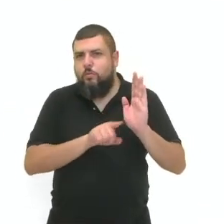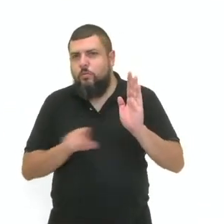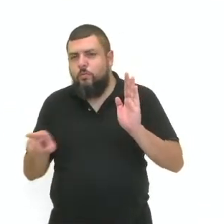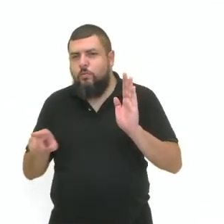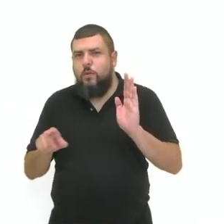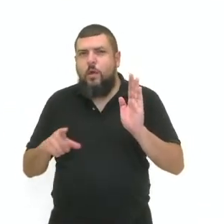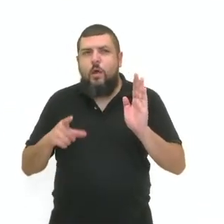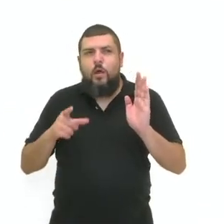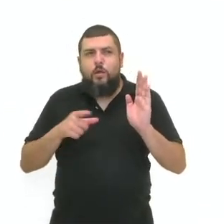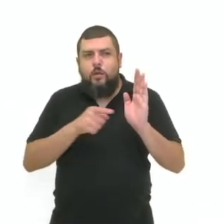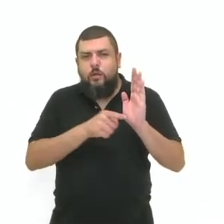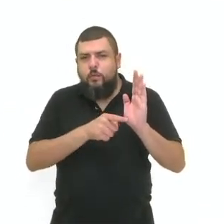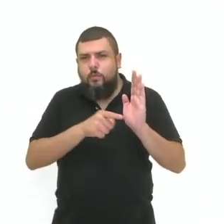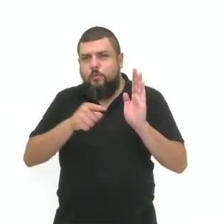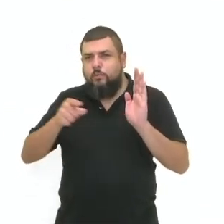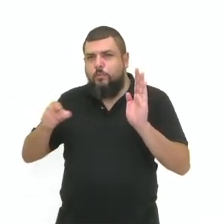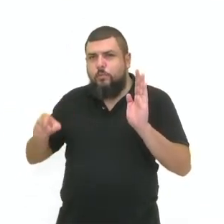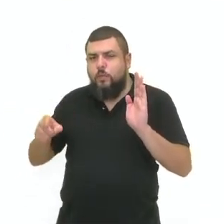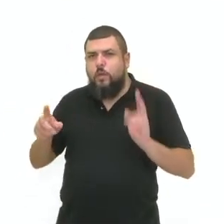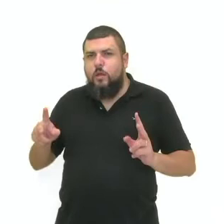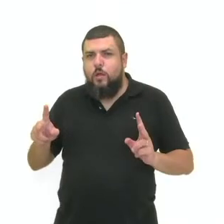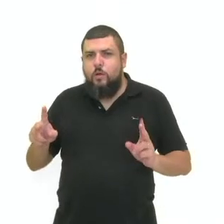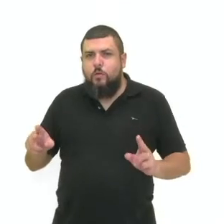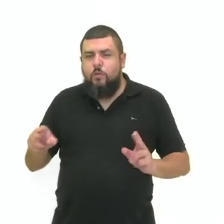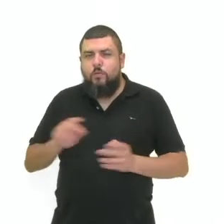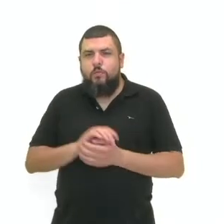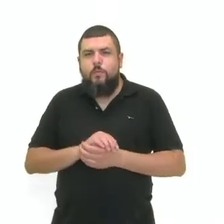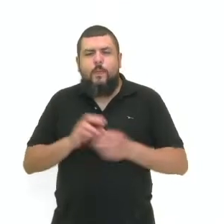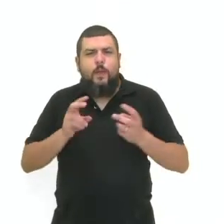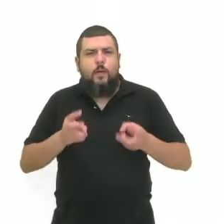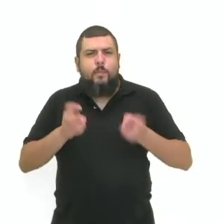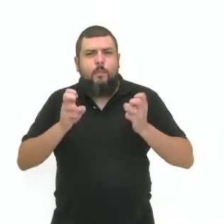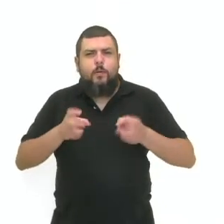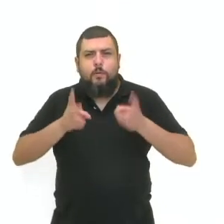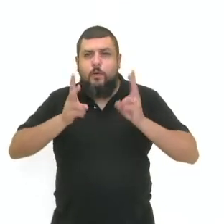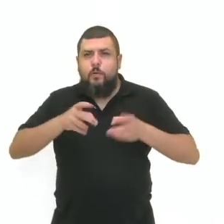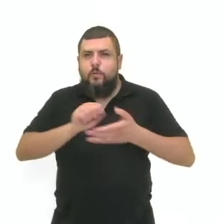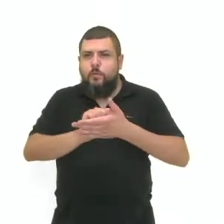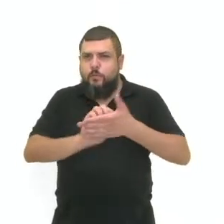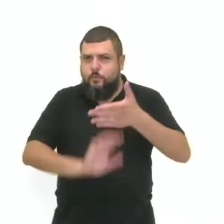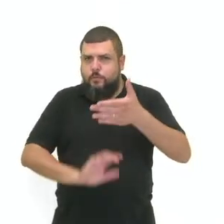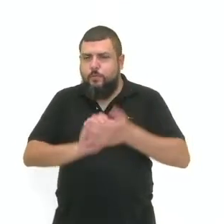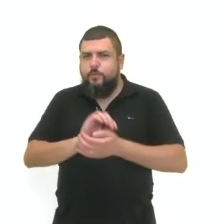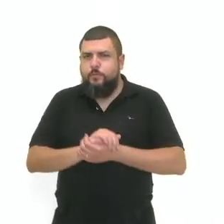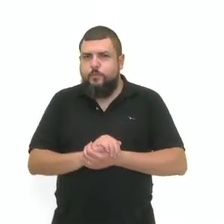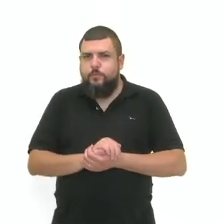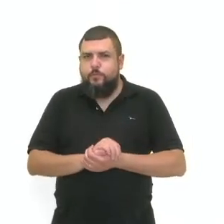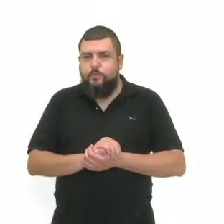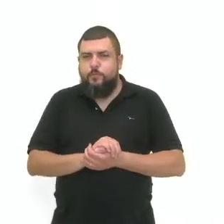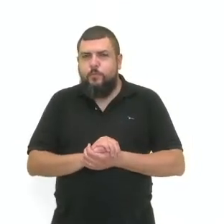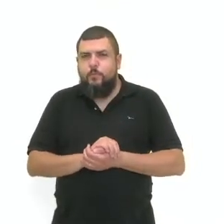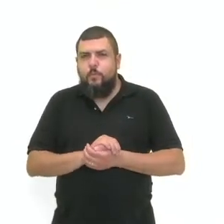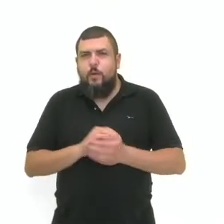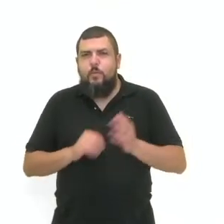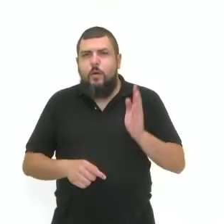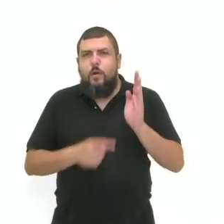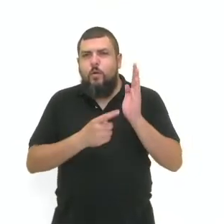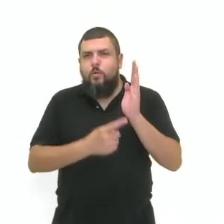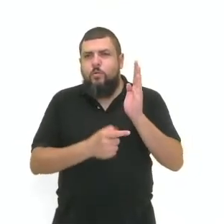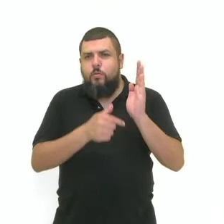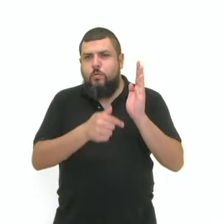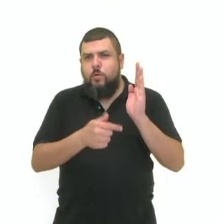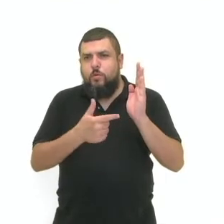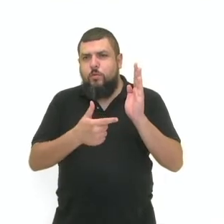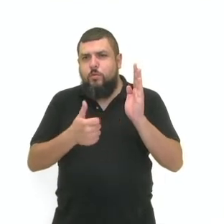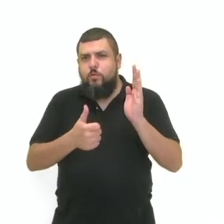Então, observe aqui que é o mesmo exercício que nós fizemos anteriormente. 1, 7, 21,